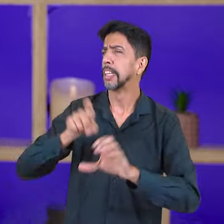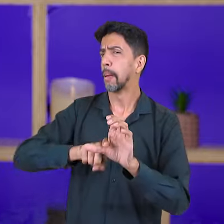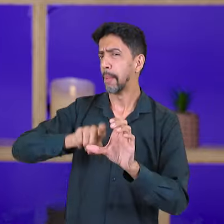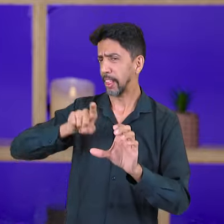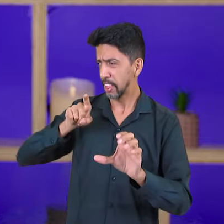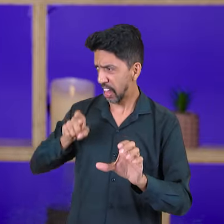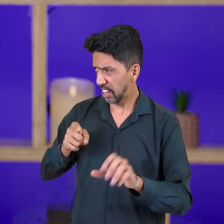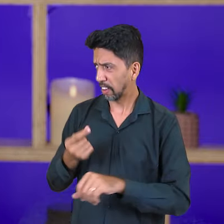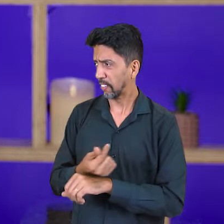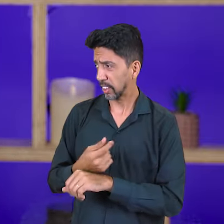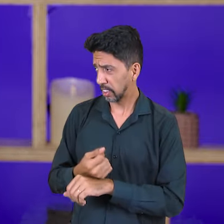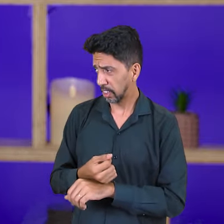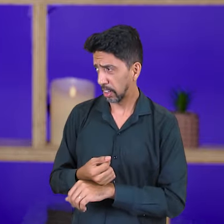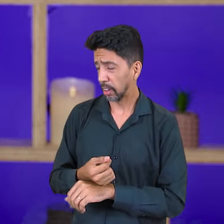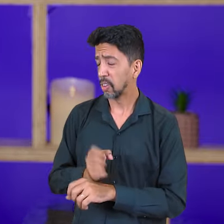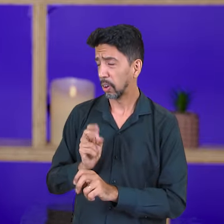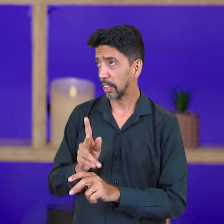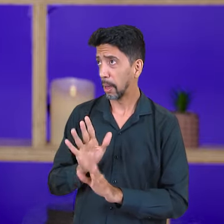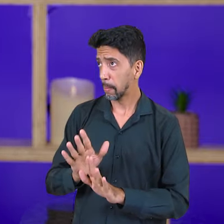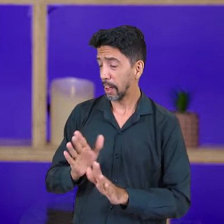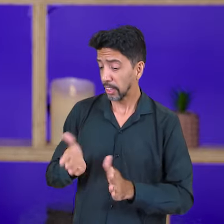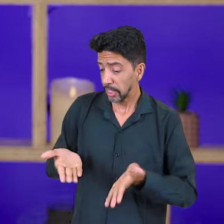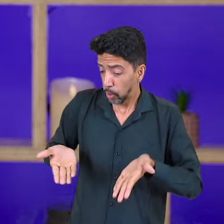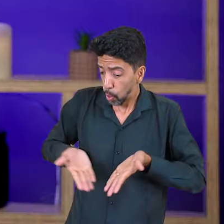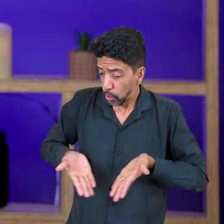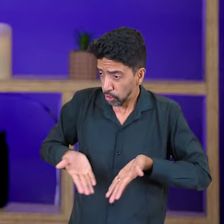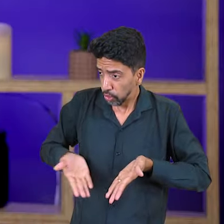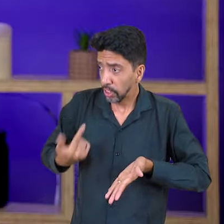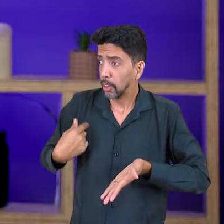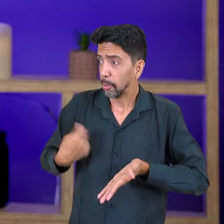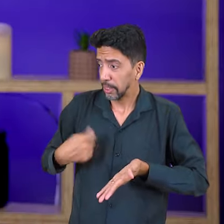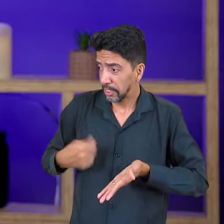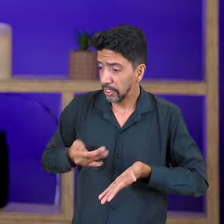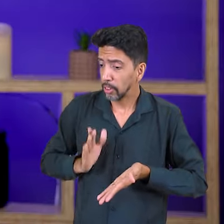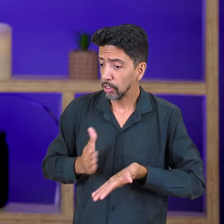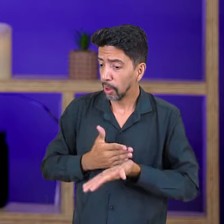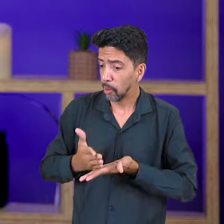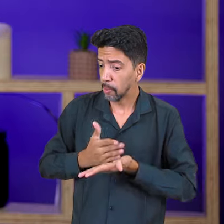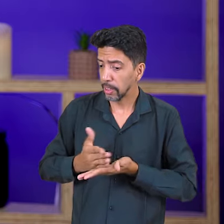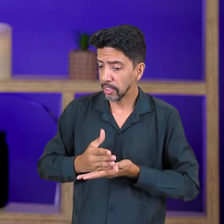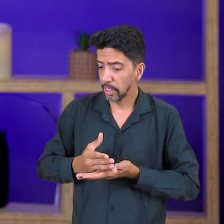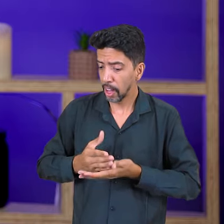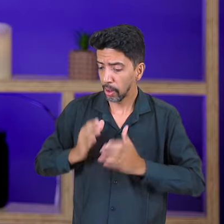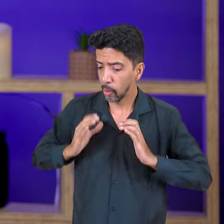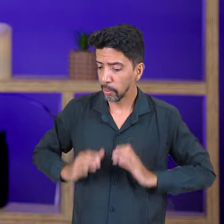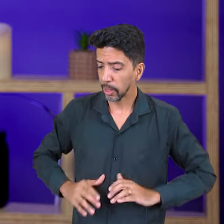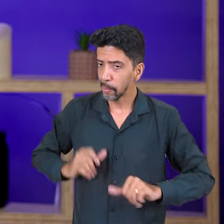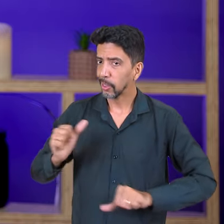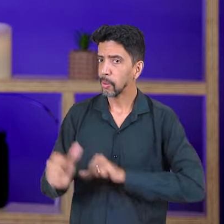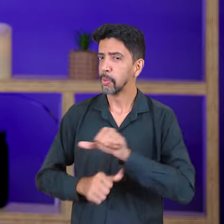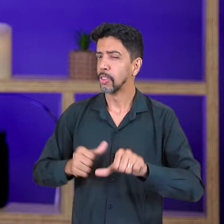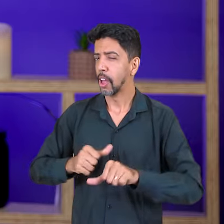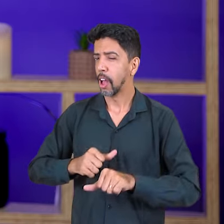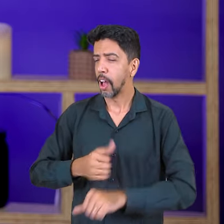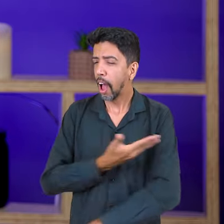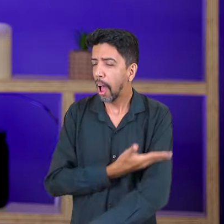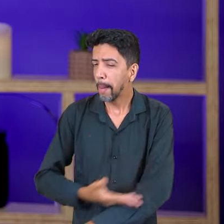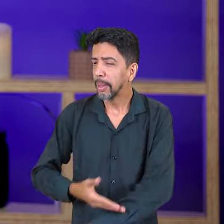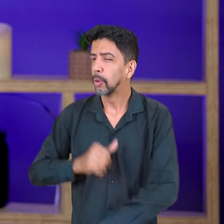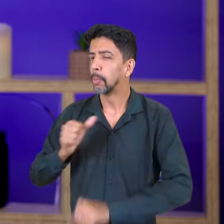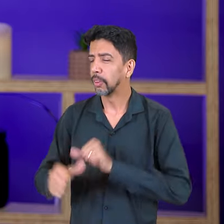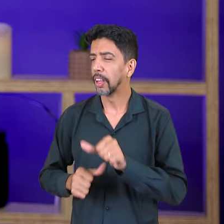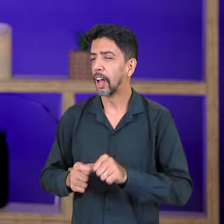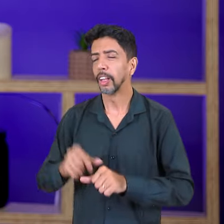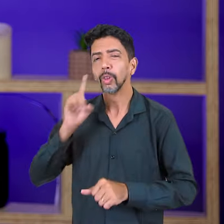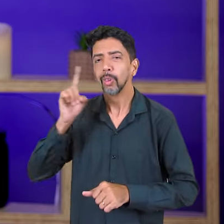financeira eu preciso fazer escolhas diferentes do meu consumo do meu dia a dia por isso no seu dia a